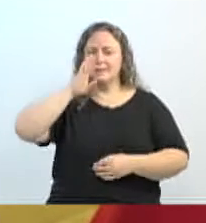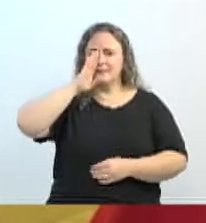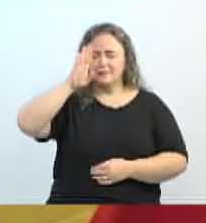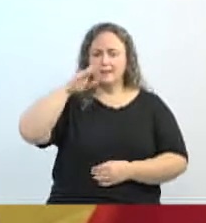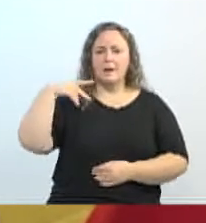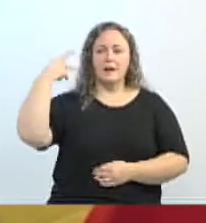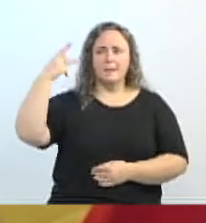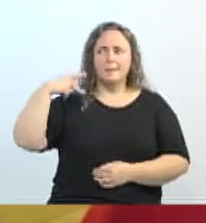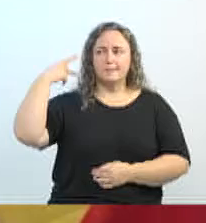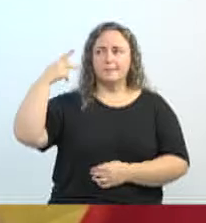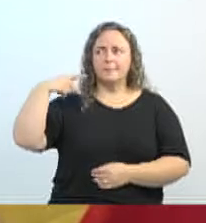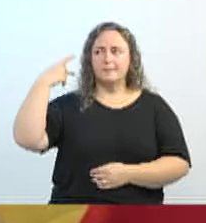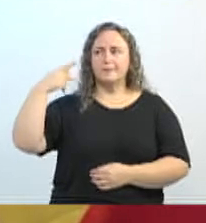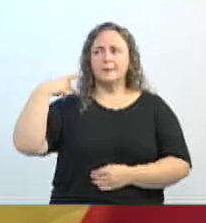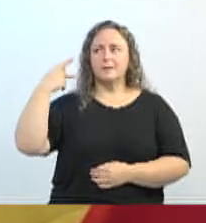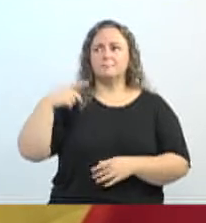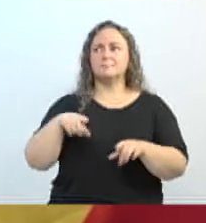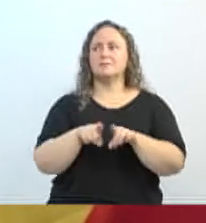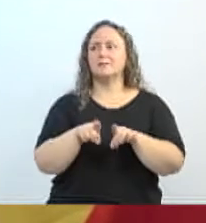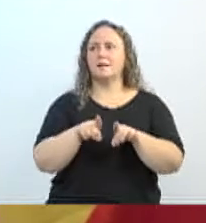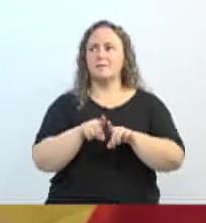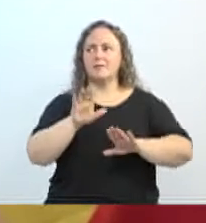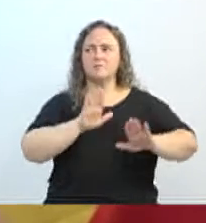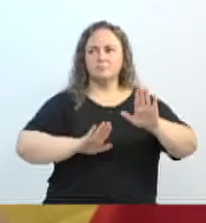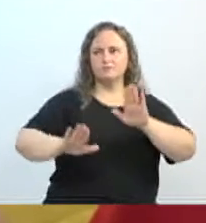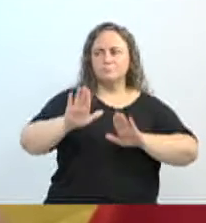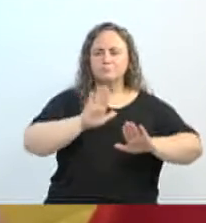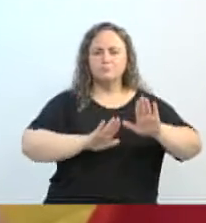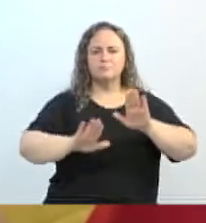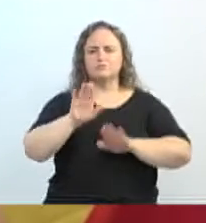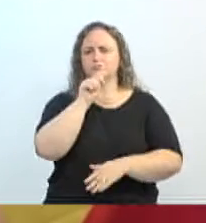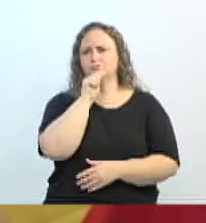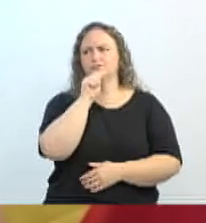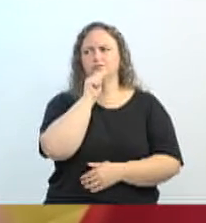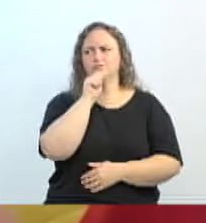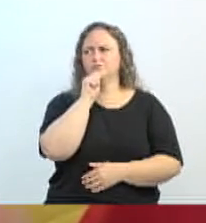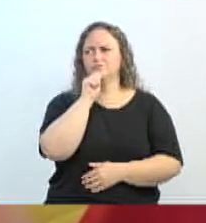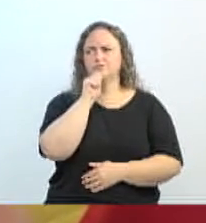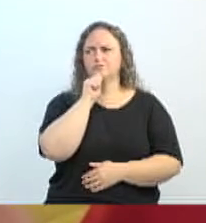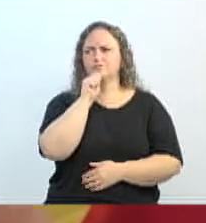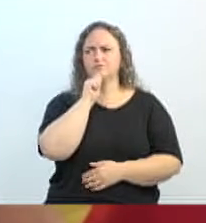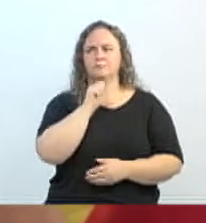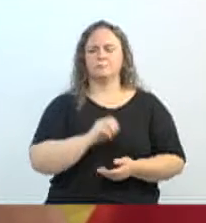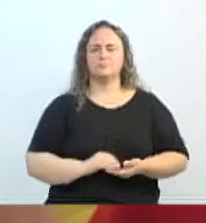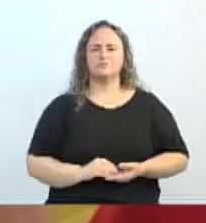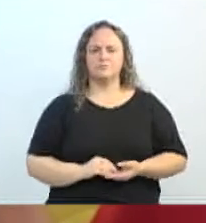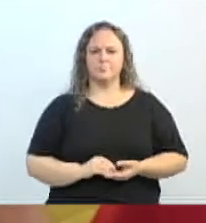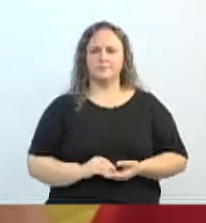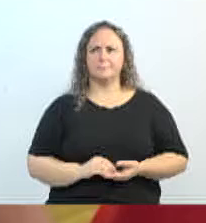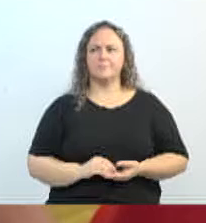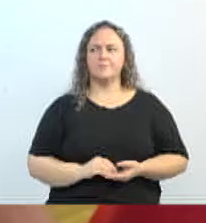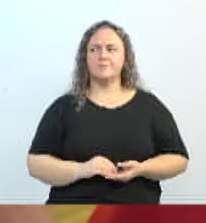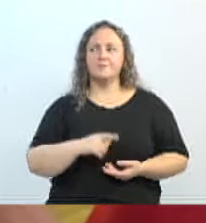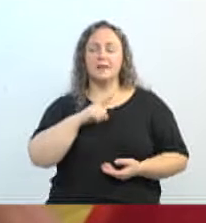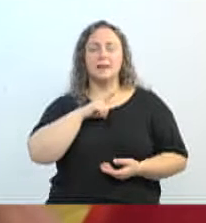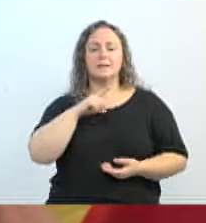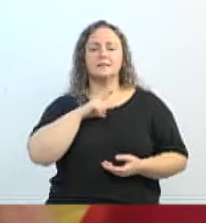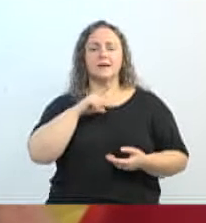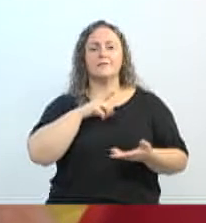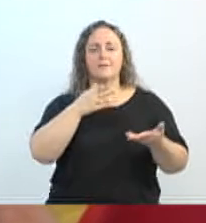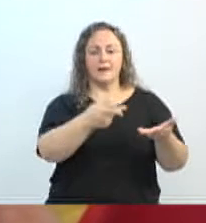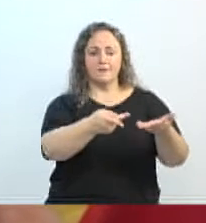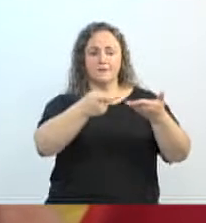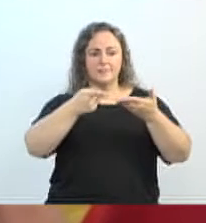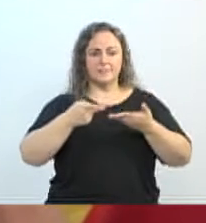participa mais dos cuidados que eles mesmos implementam. Recentemente a gente recebeu aqui em Blumenau a visita do ministro de